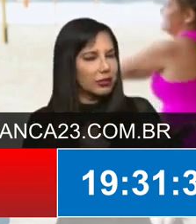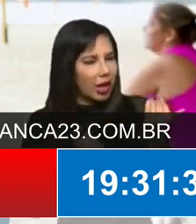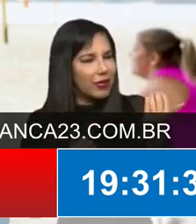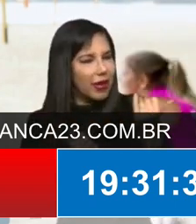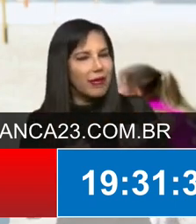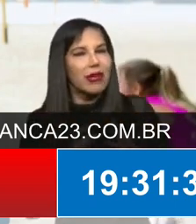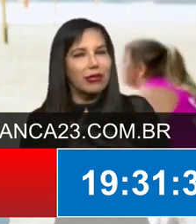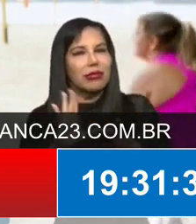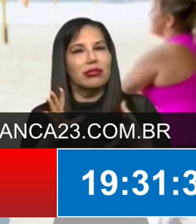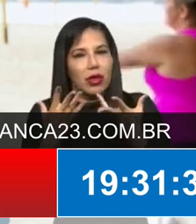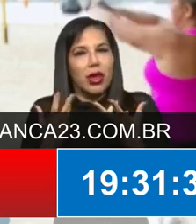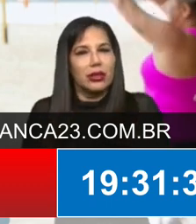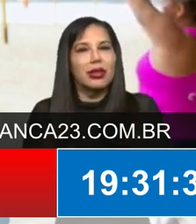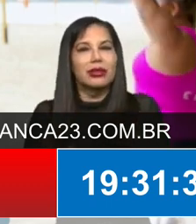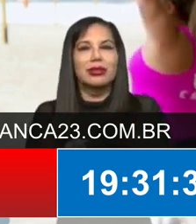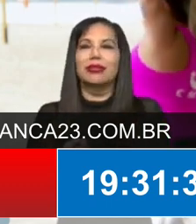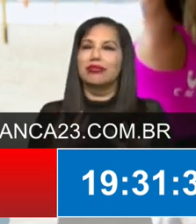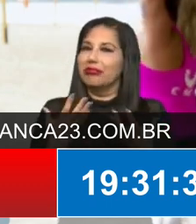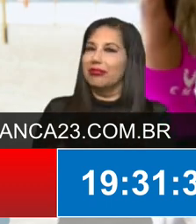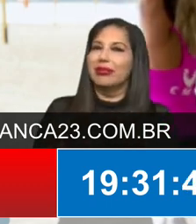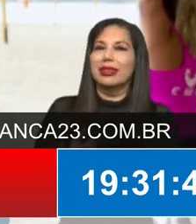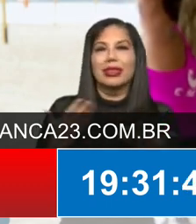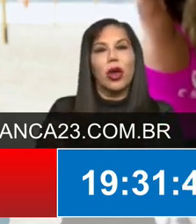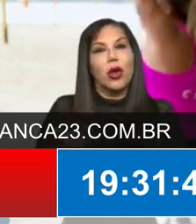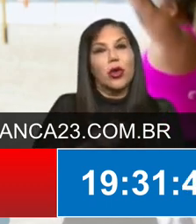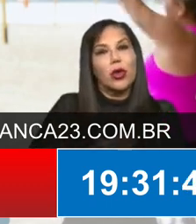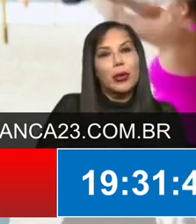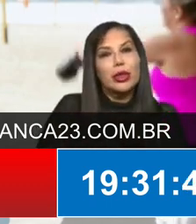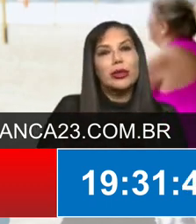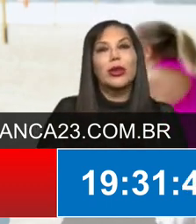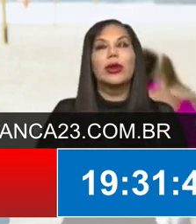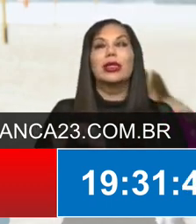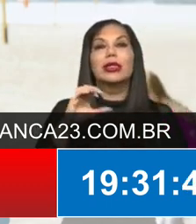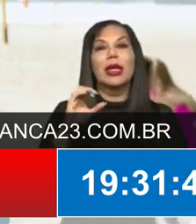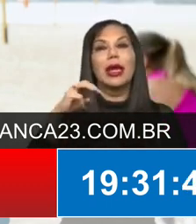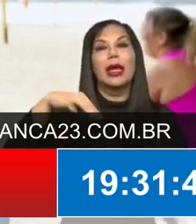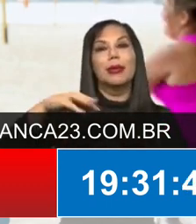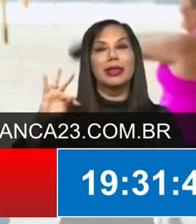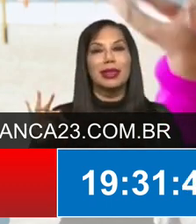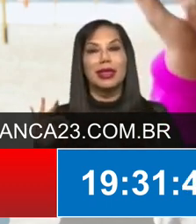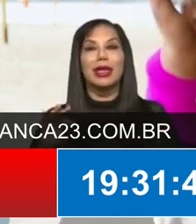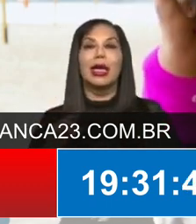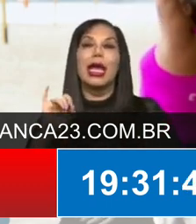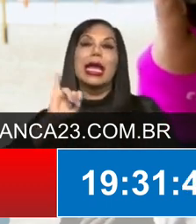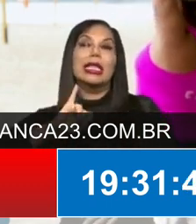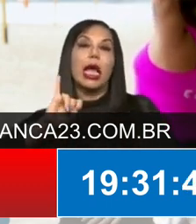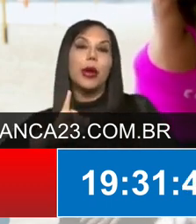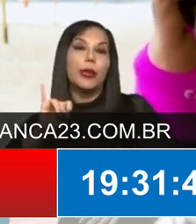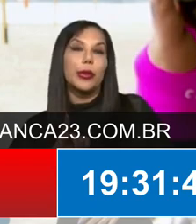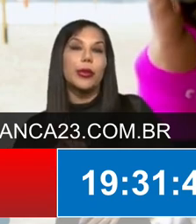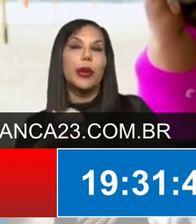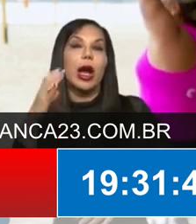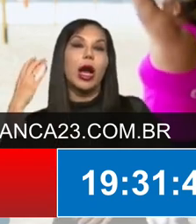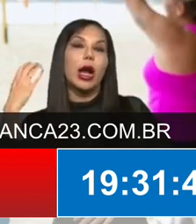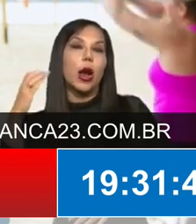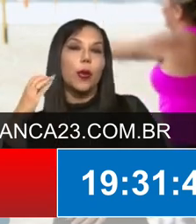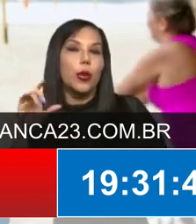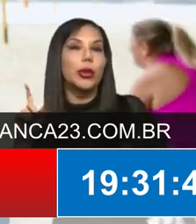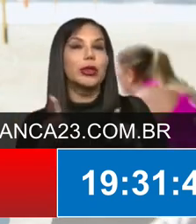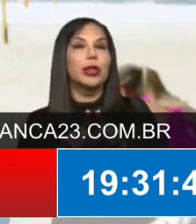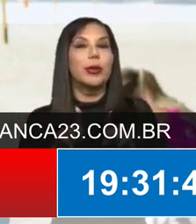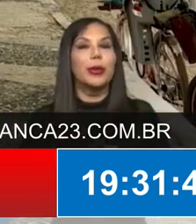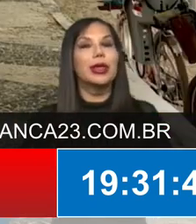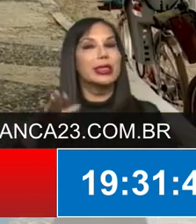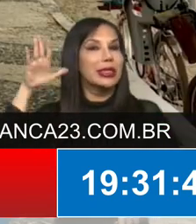prontamente eu fechei na hora e aí começou o circuito Man que treino lá em Itaipu Camboinhas e depois a gente veio para cá